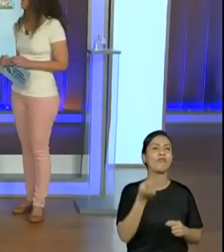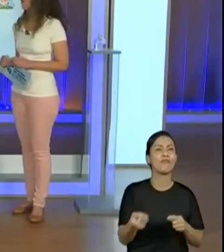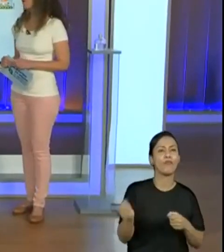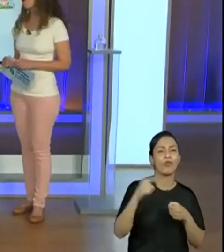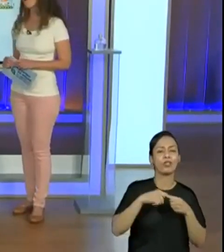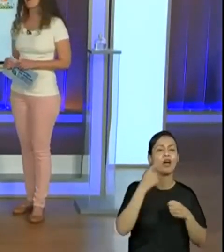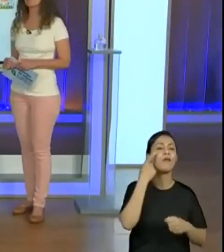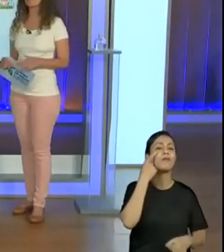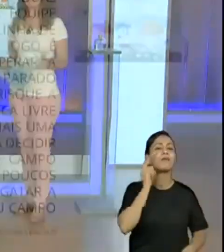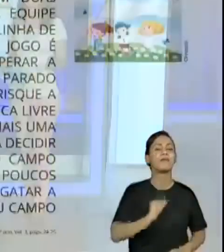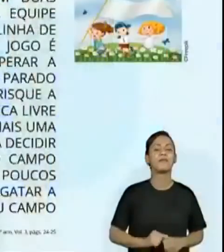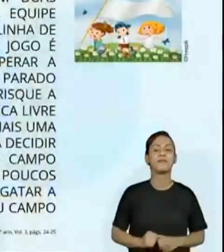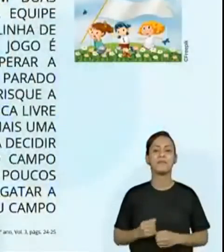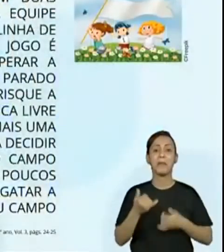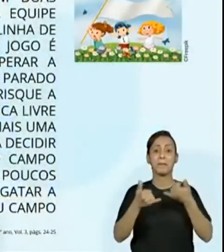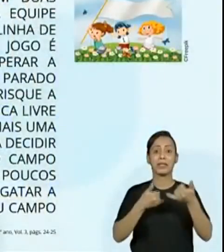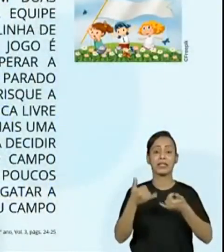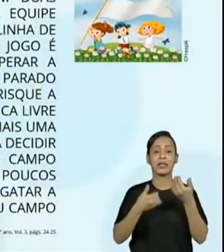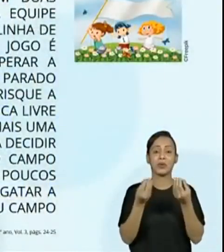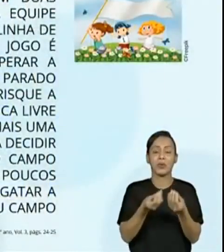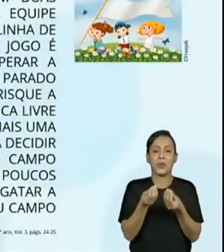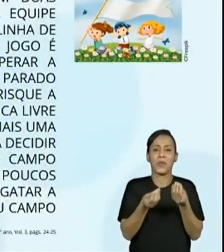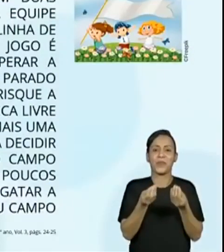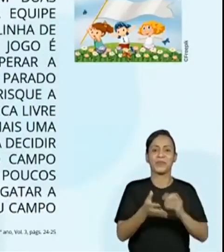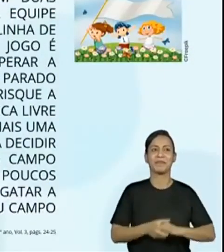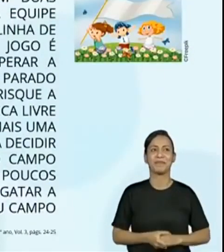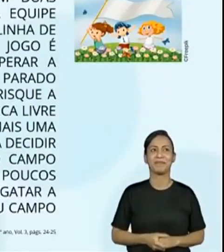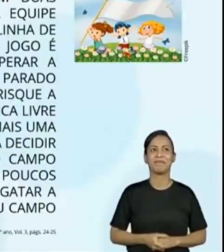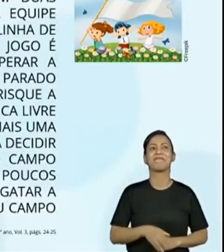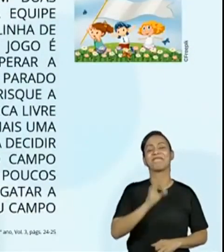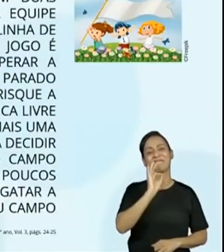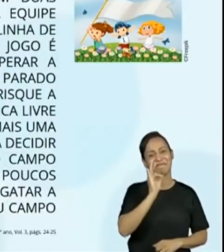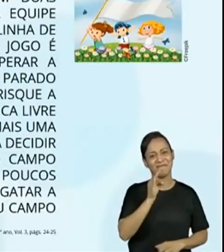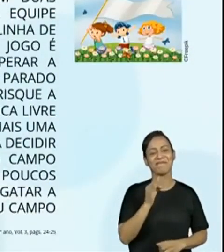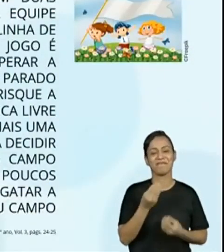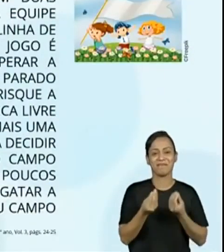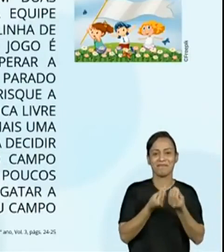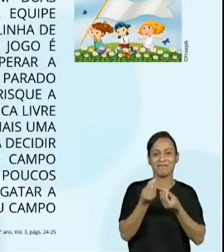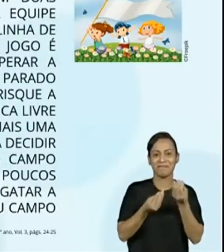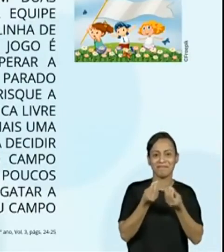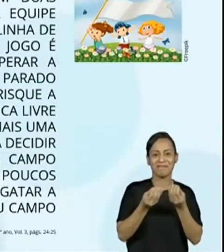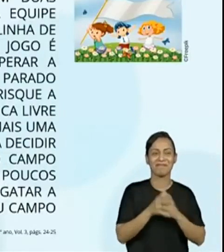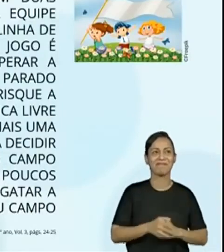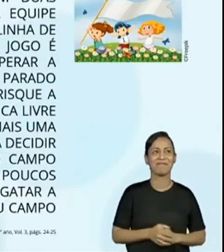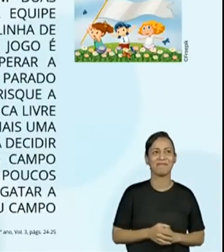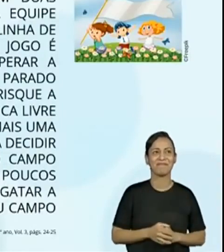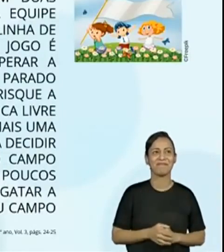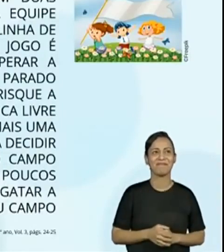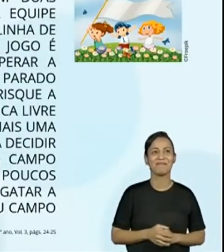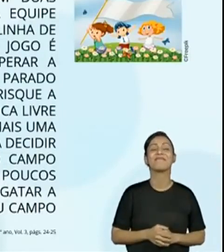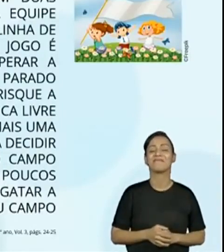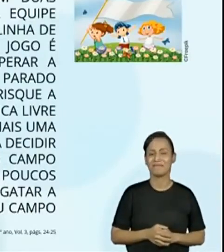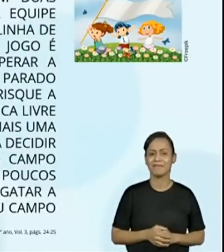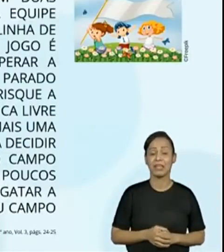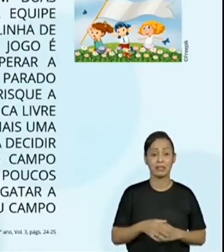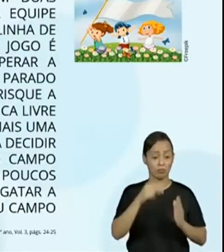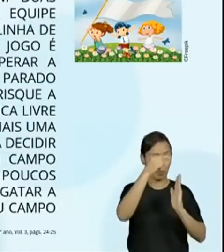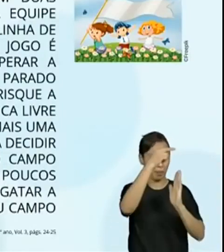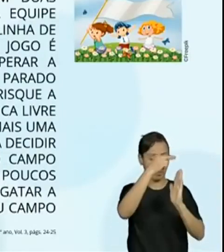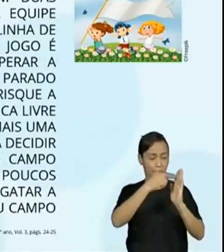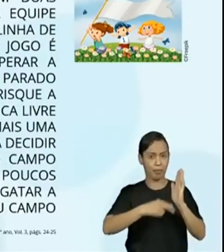olha tá lá, ó. Como brincar. Como brincar. Então, olha lá, prestem atenção aí no texto.